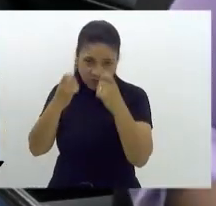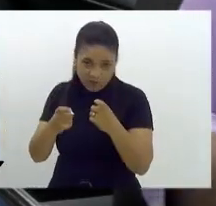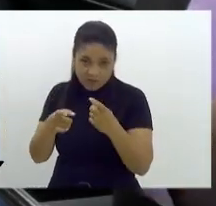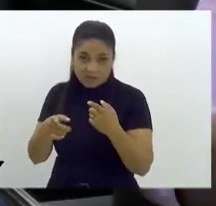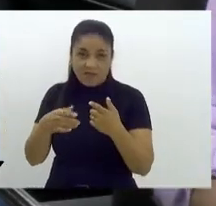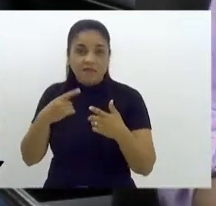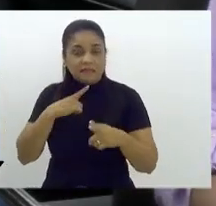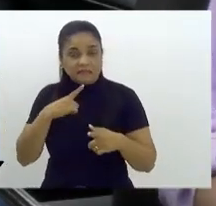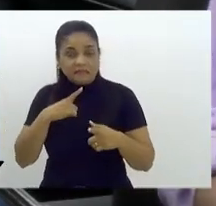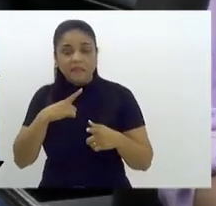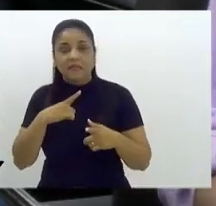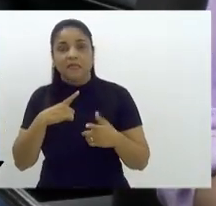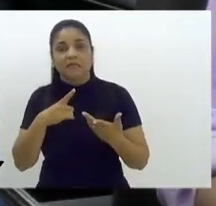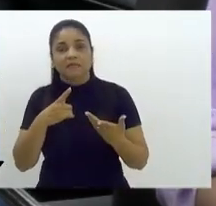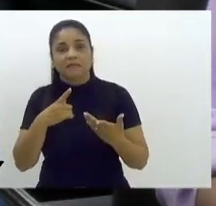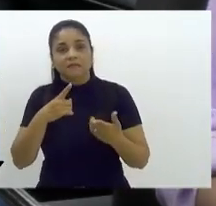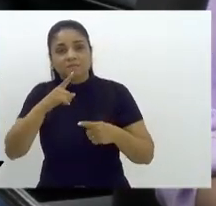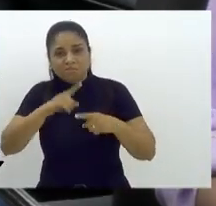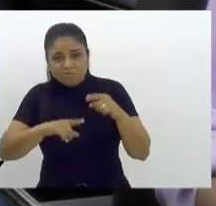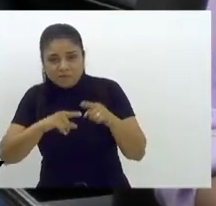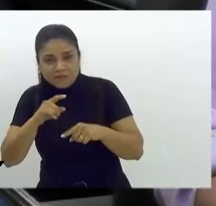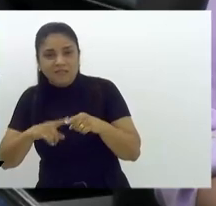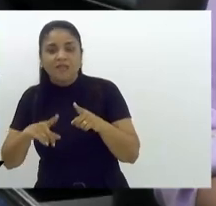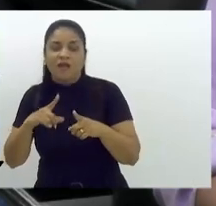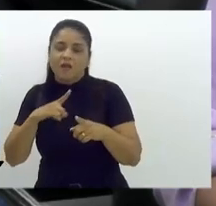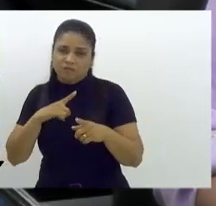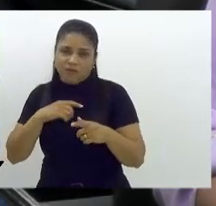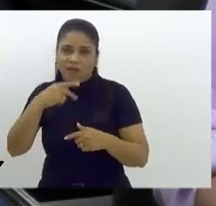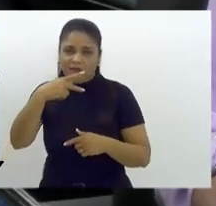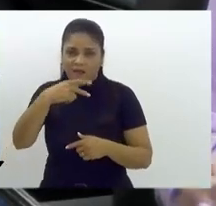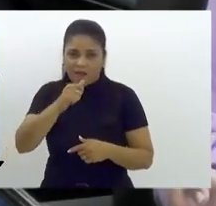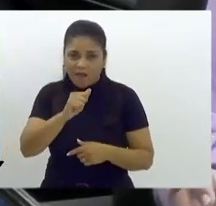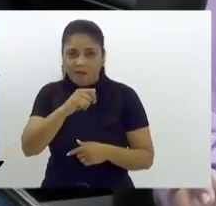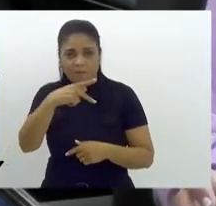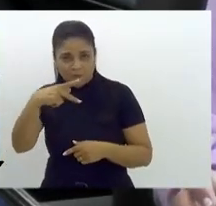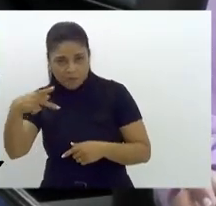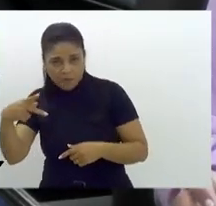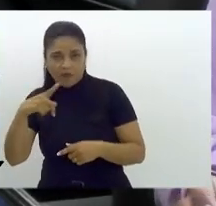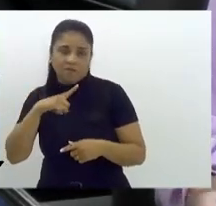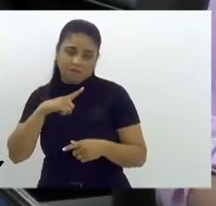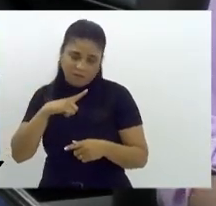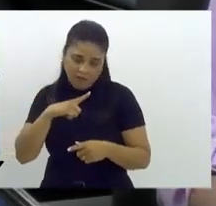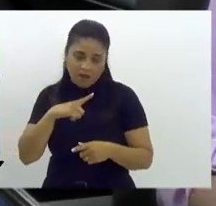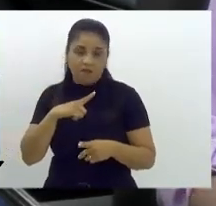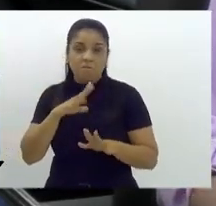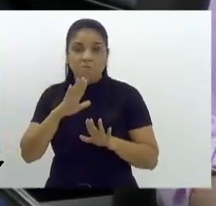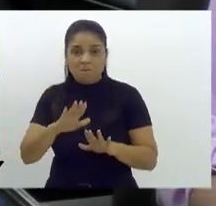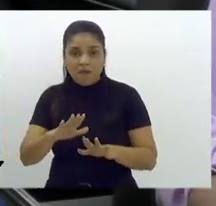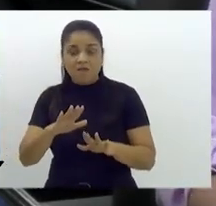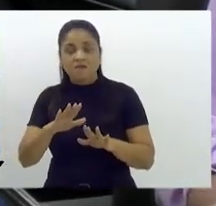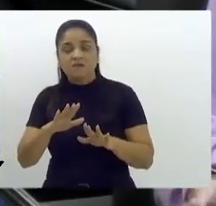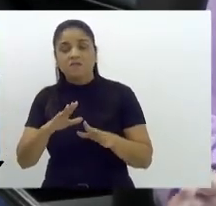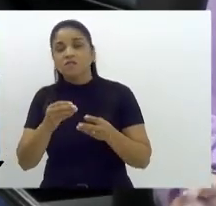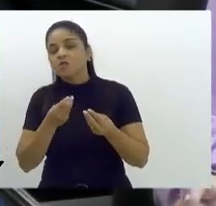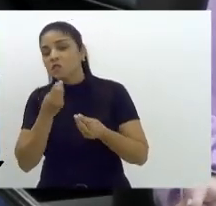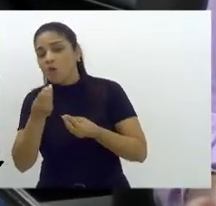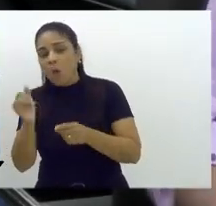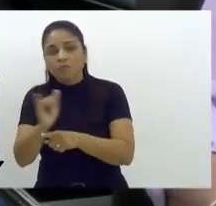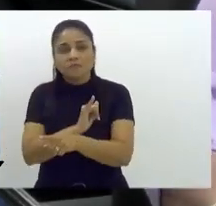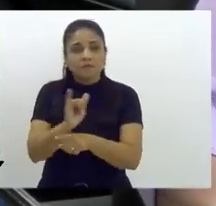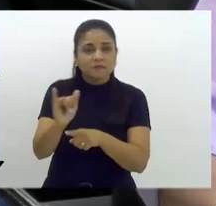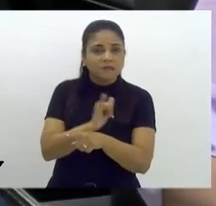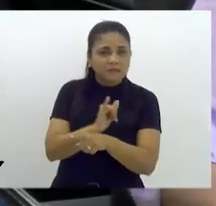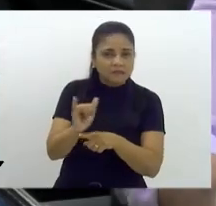físicos né então é sei que tem aplicativo de Combate à violência contra mulher mas que outros mecanismos né